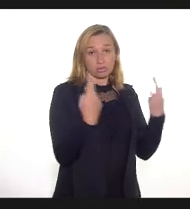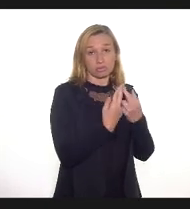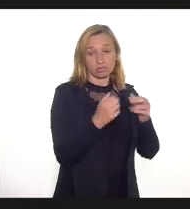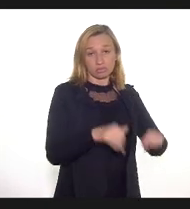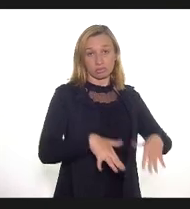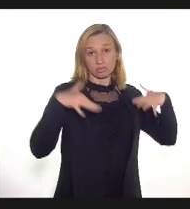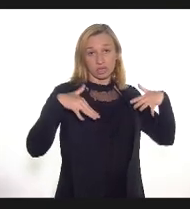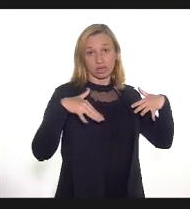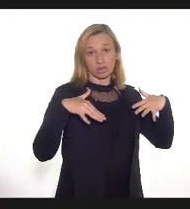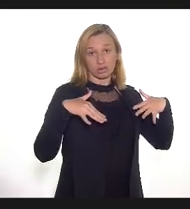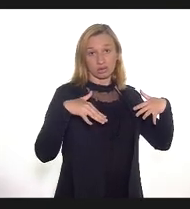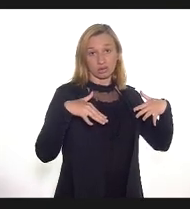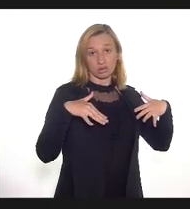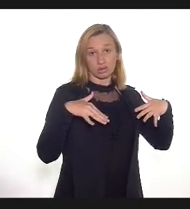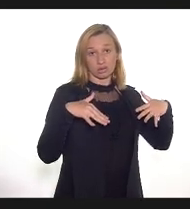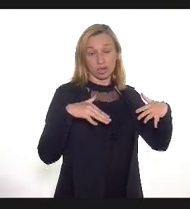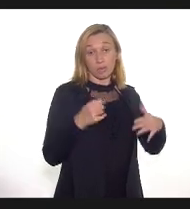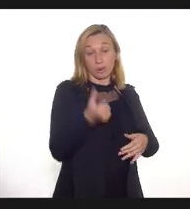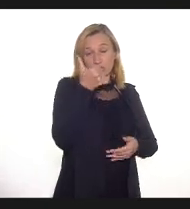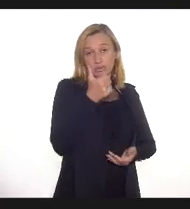suficiente.